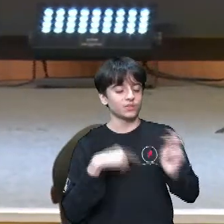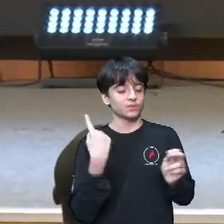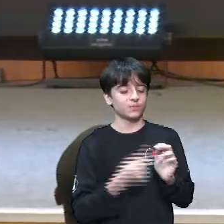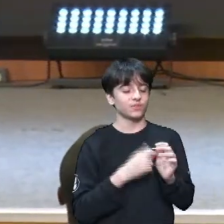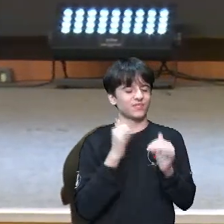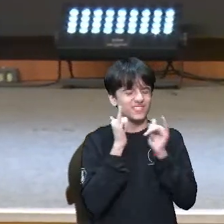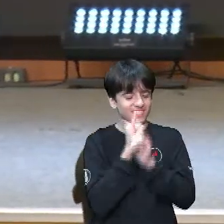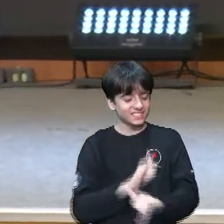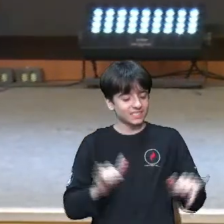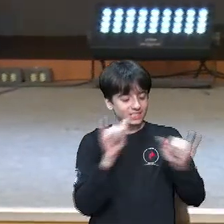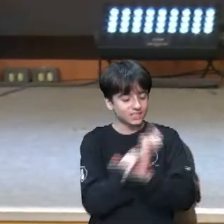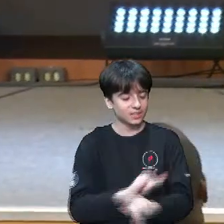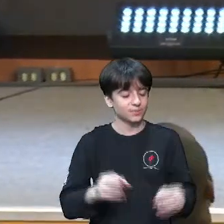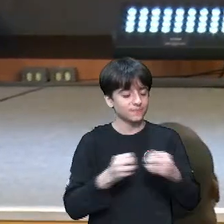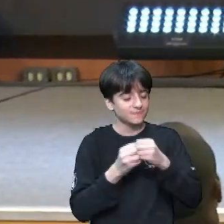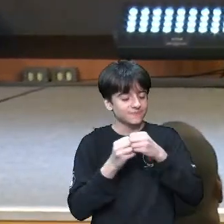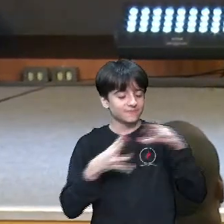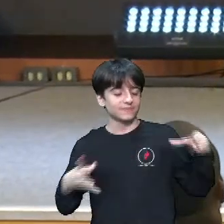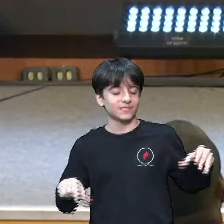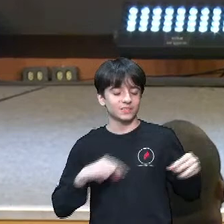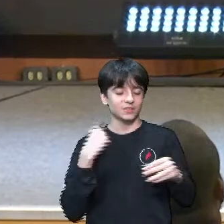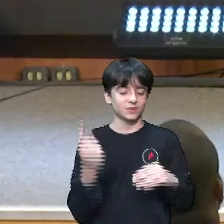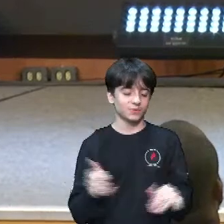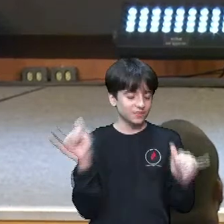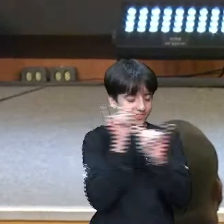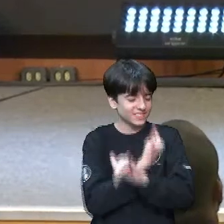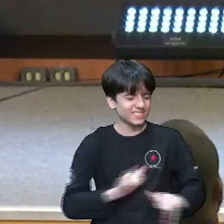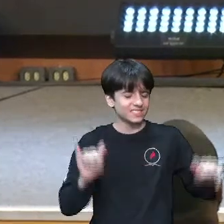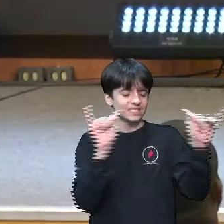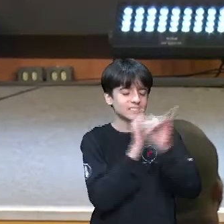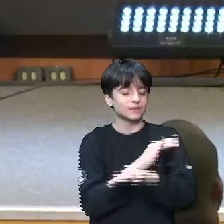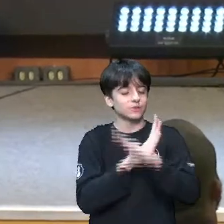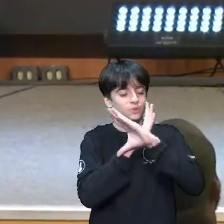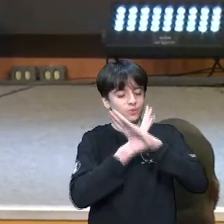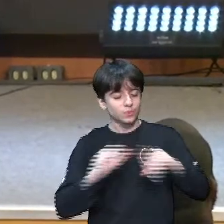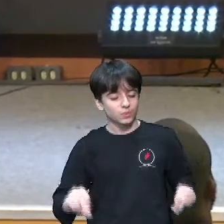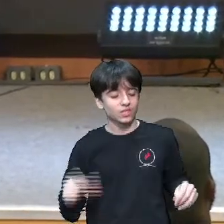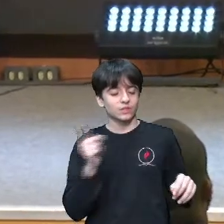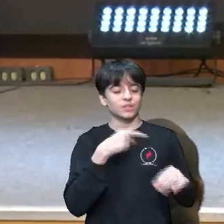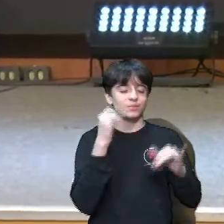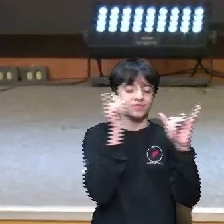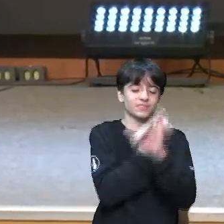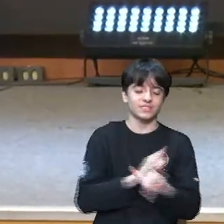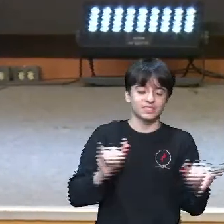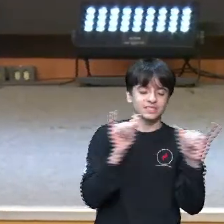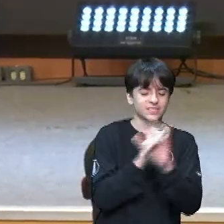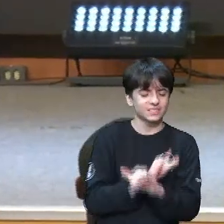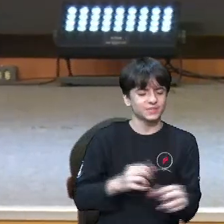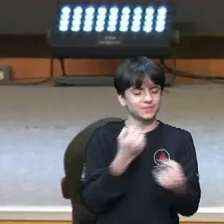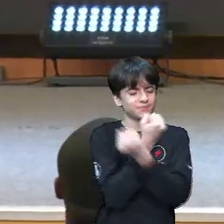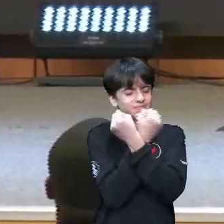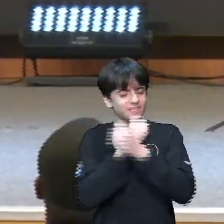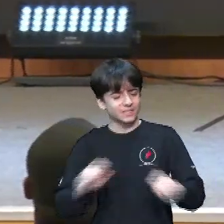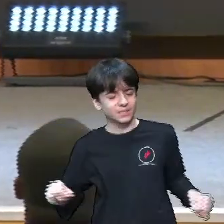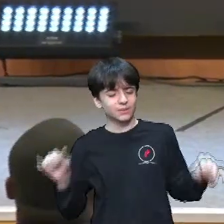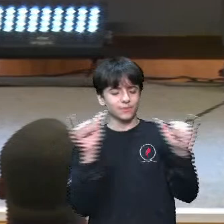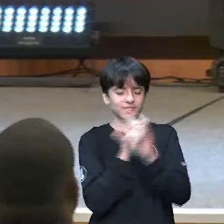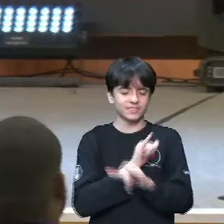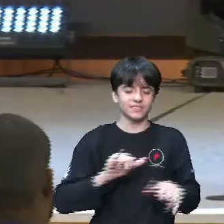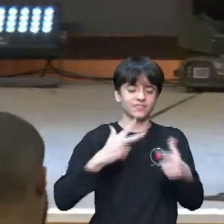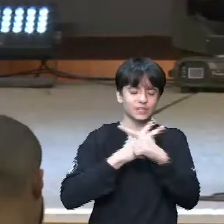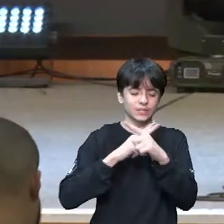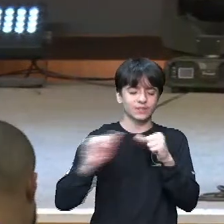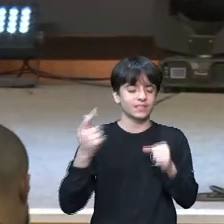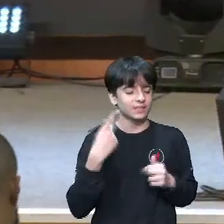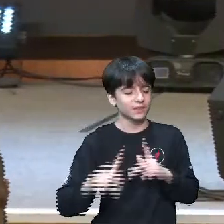profetizamos portas abertas, nós profetizamos, Senhor, cura, nós profetizamos libertação, profetizamos vitória ao Teu